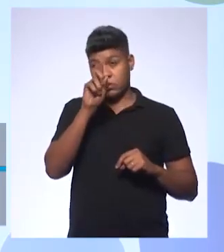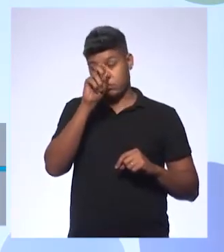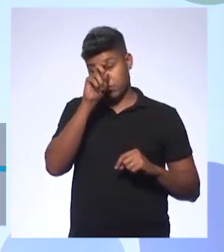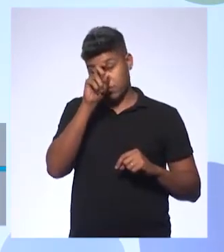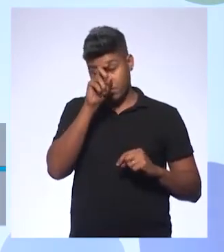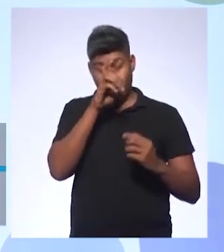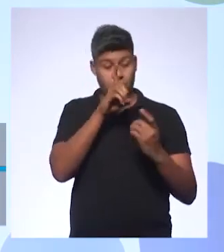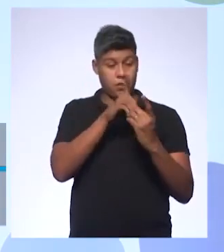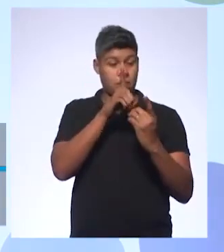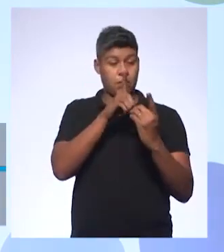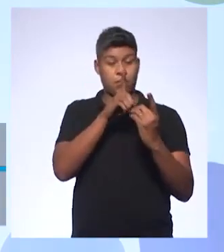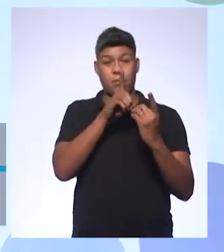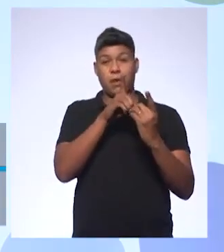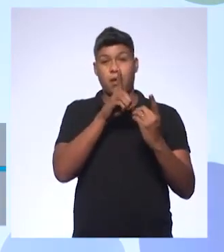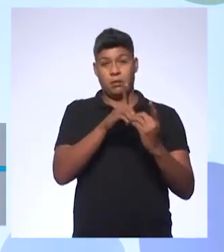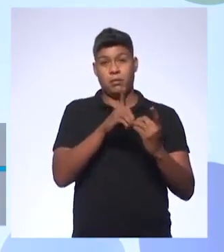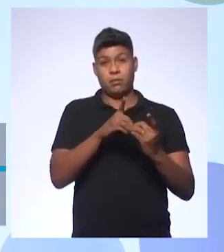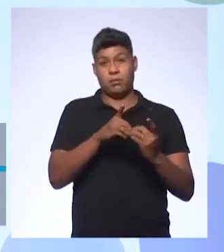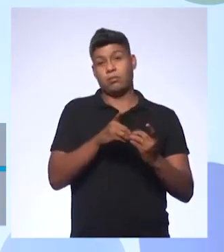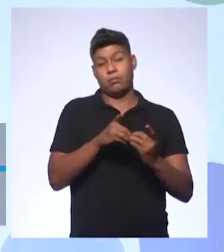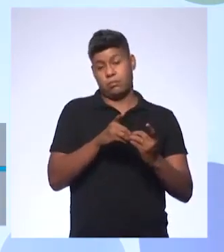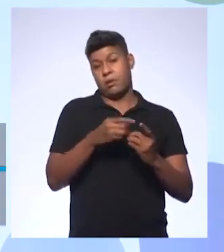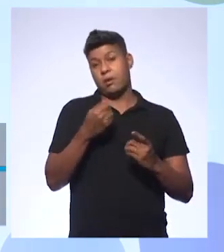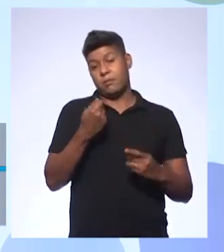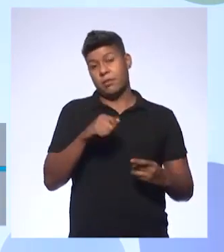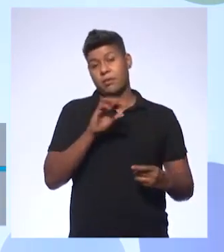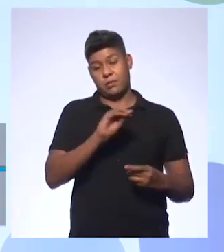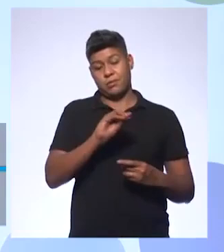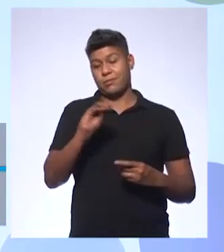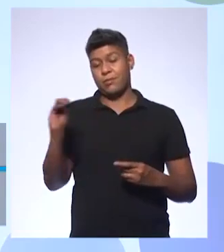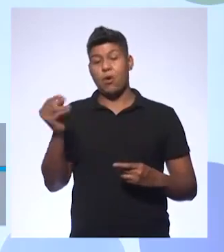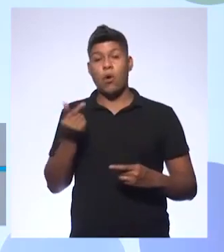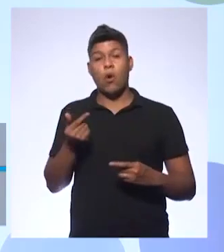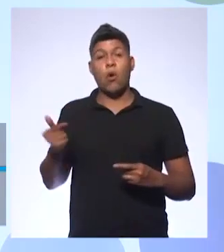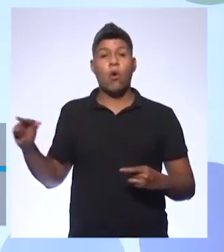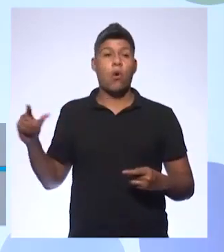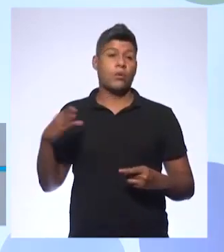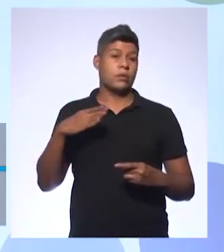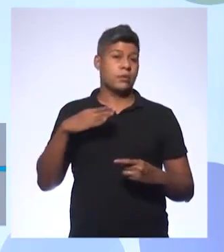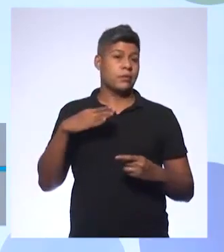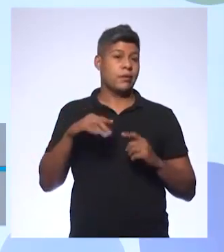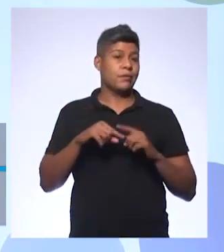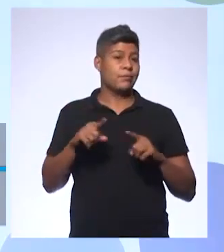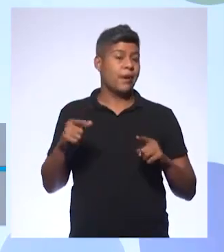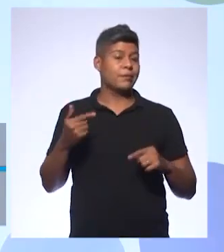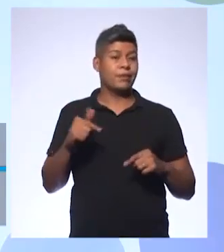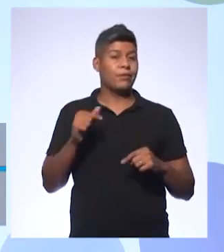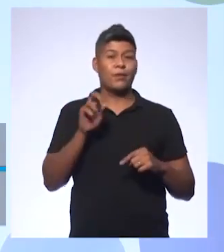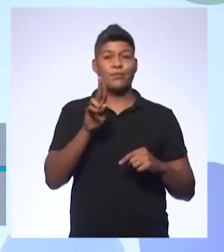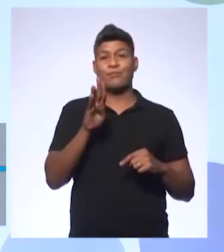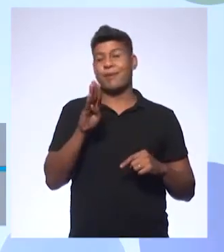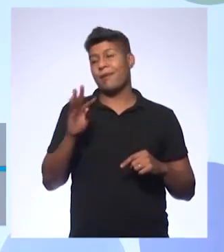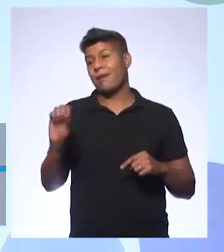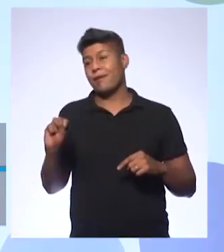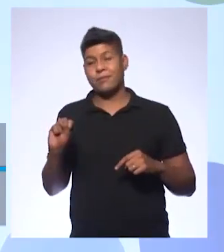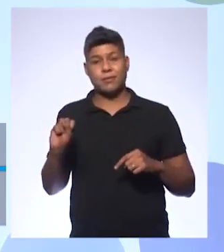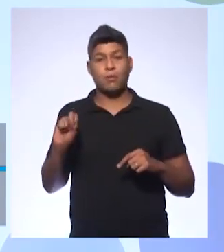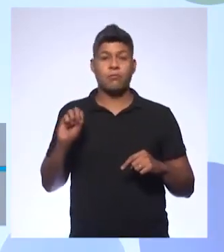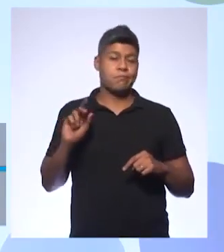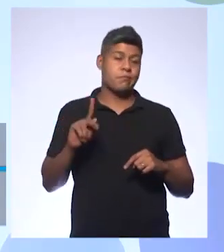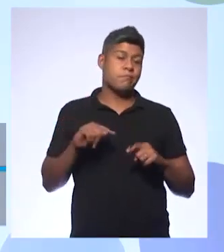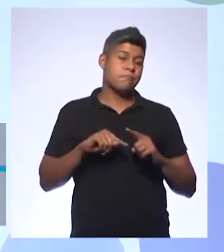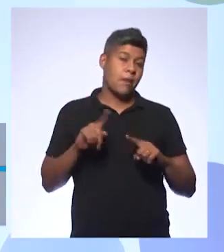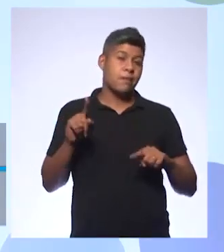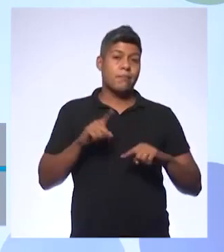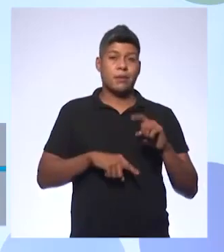um tratamento, fazer uma ressonância magnética, eu tenho que ir para outra cidade, isso já mostra que, mas eu tenho uma UBS. Ok, mas você não tem os